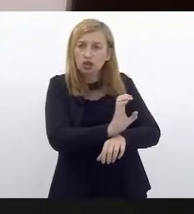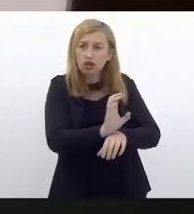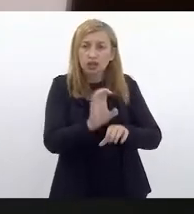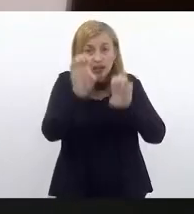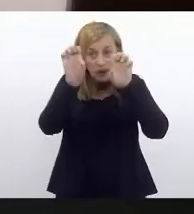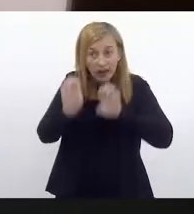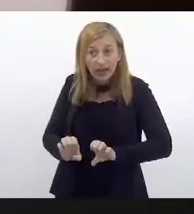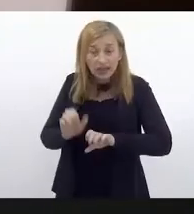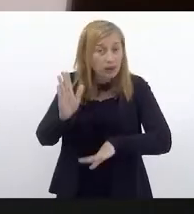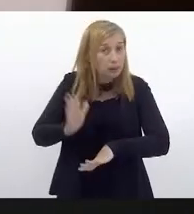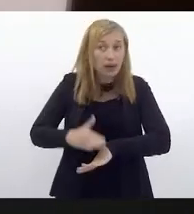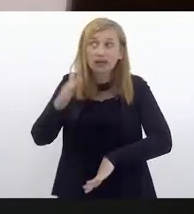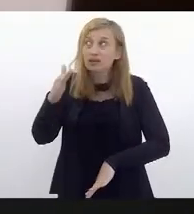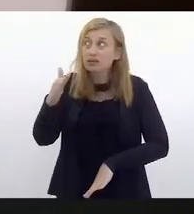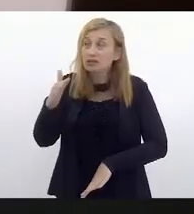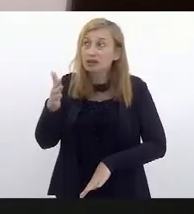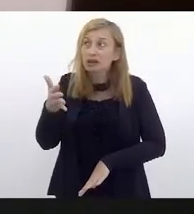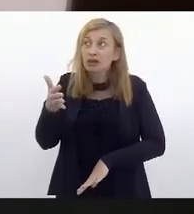muito